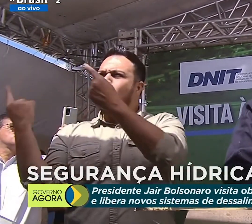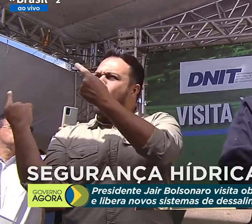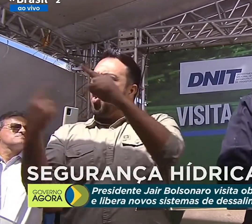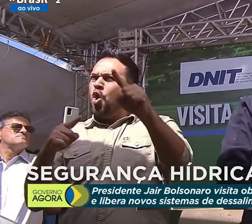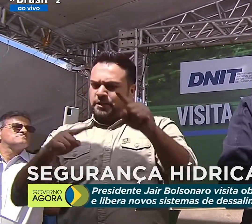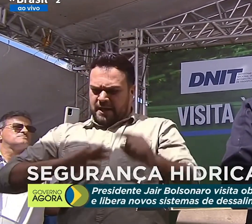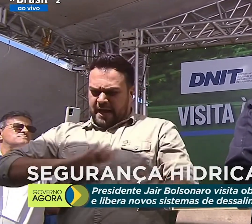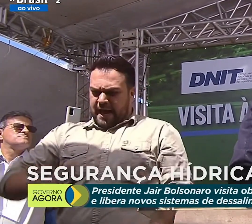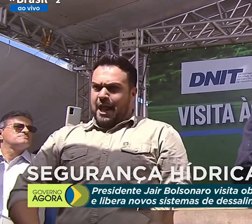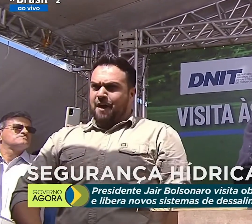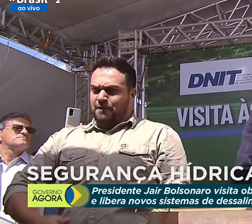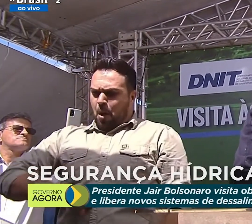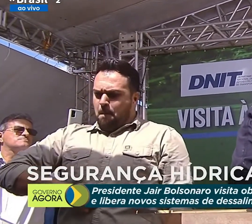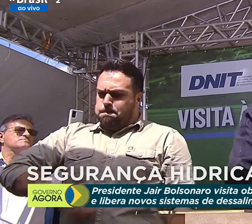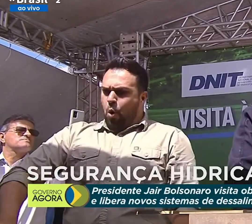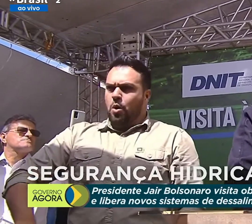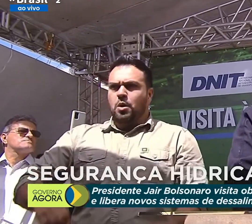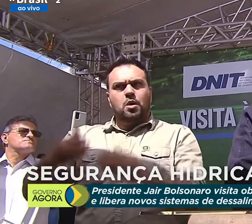aborto.